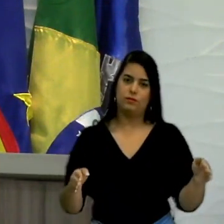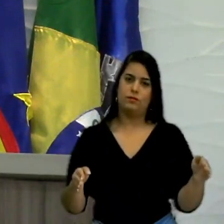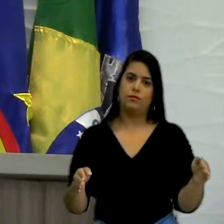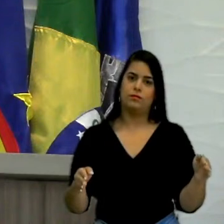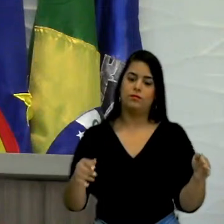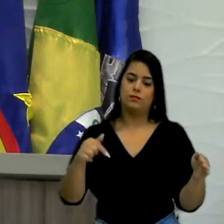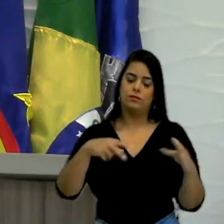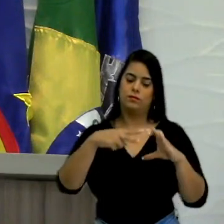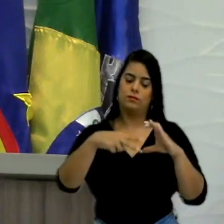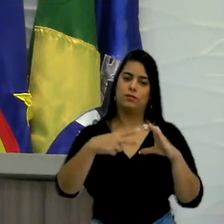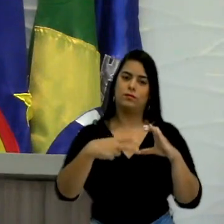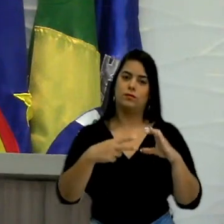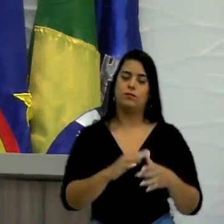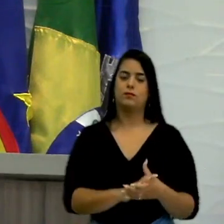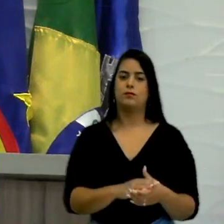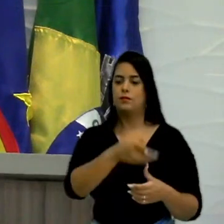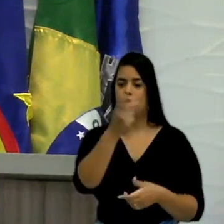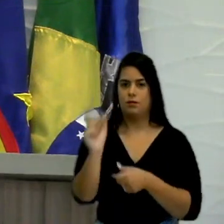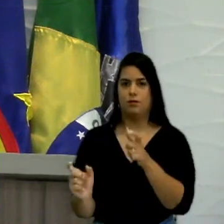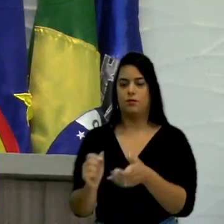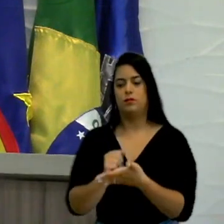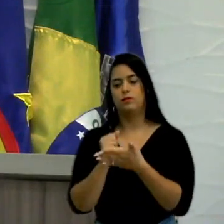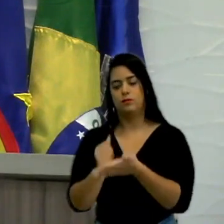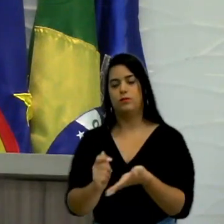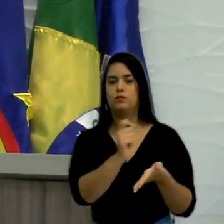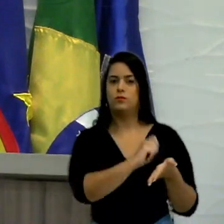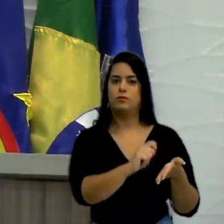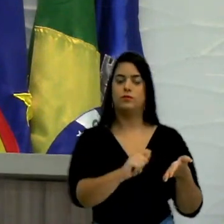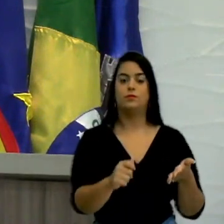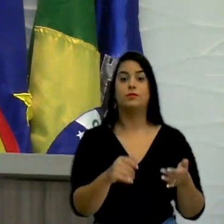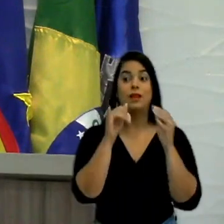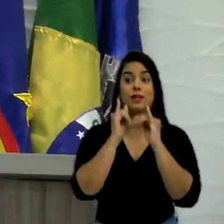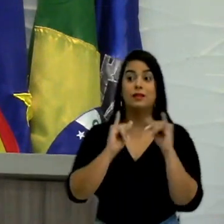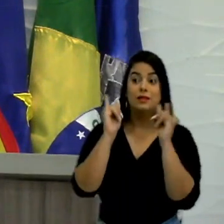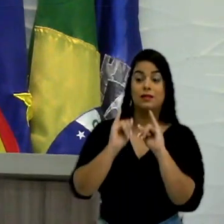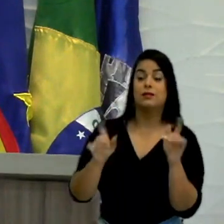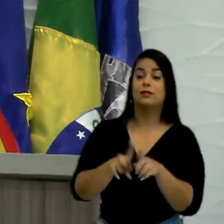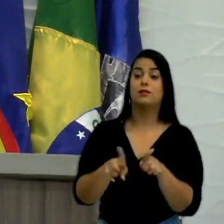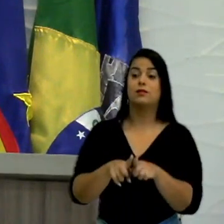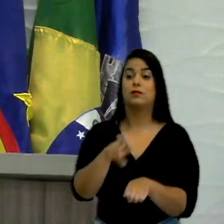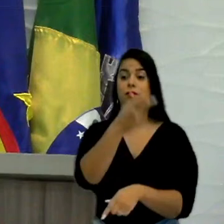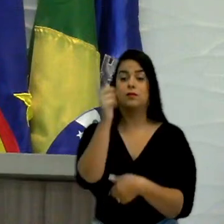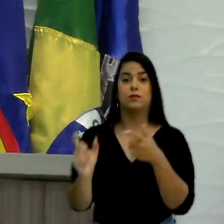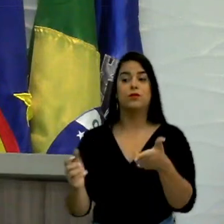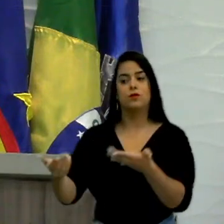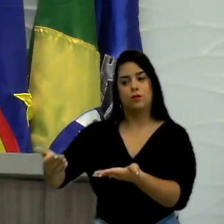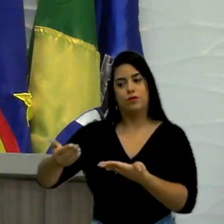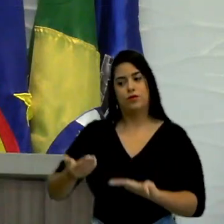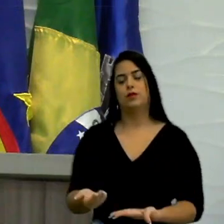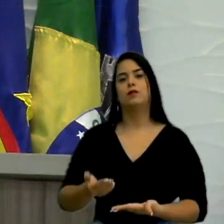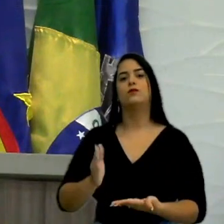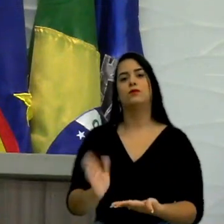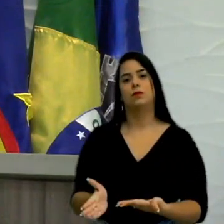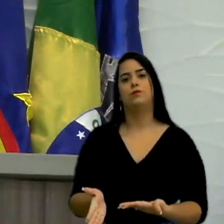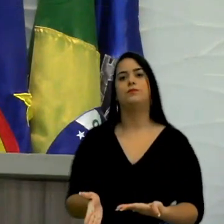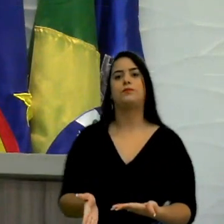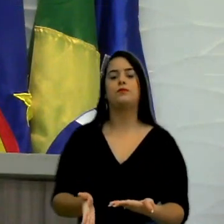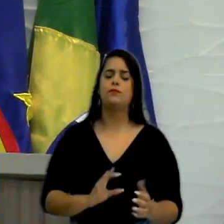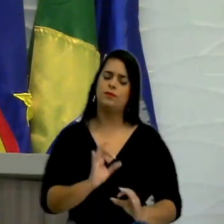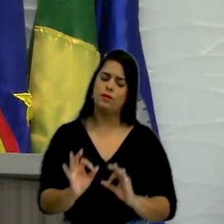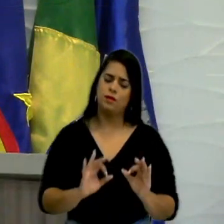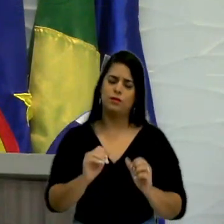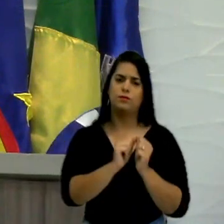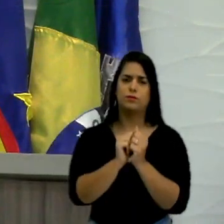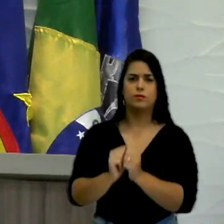inscrições. É, e também dizer àqueles que foram convocados que nós estamos articulando